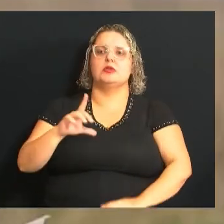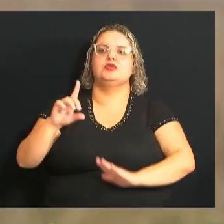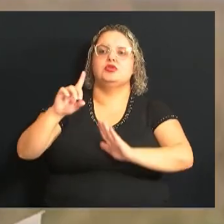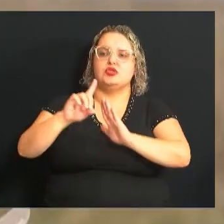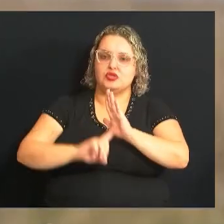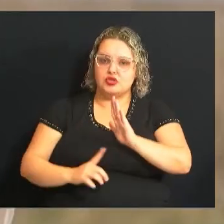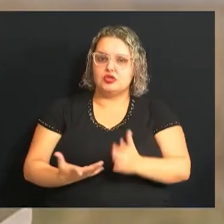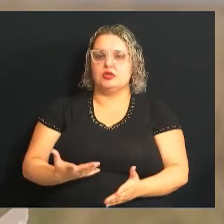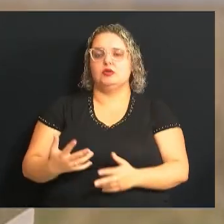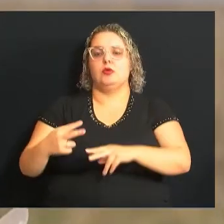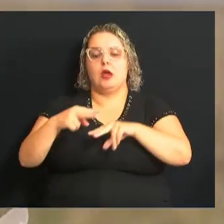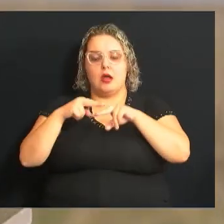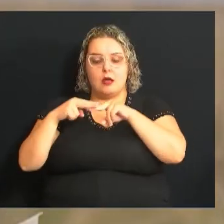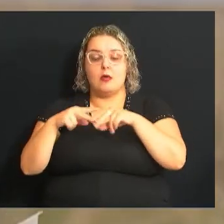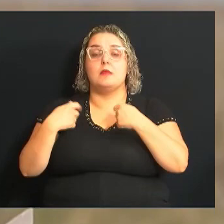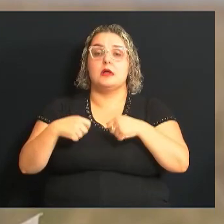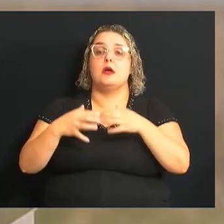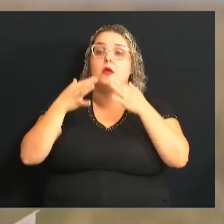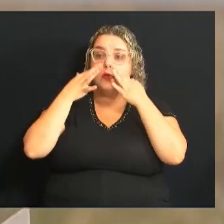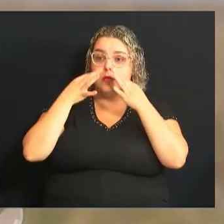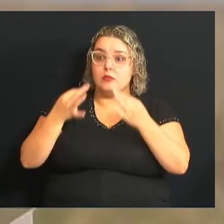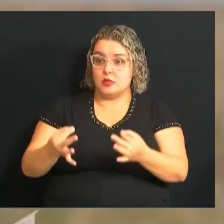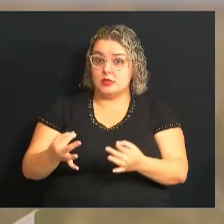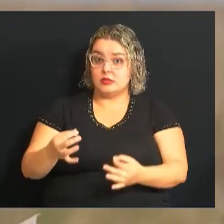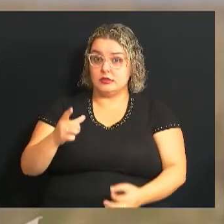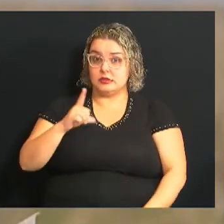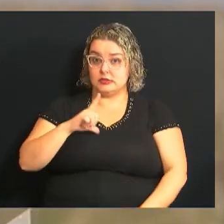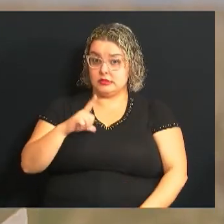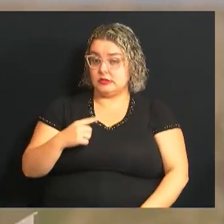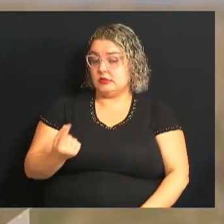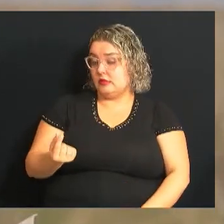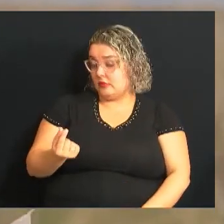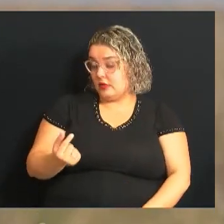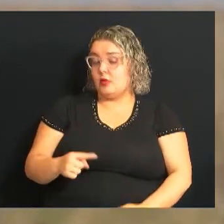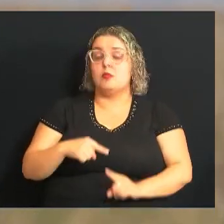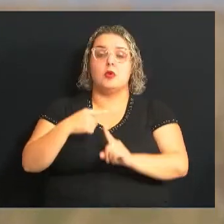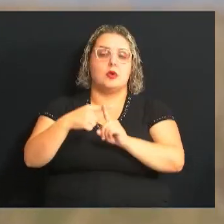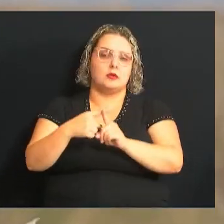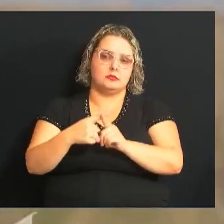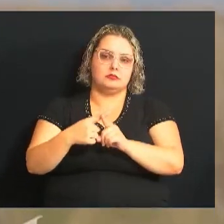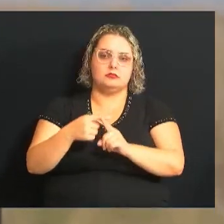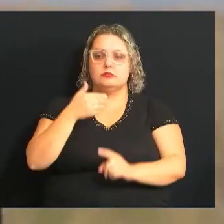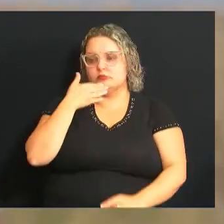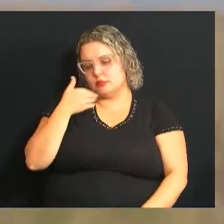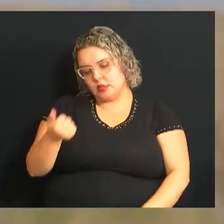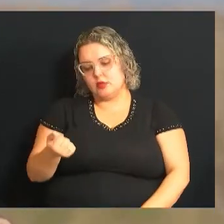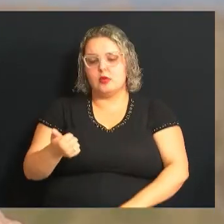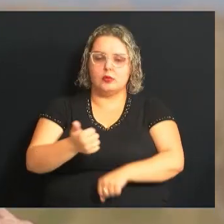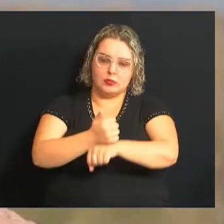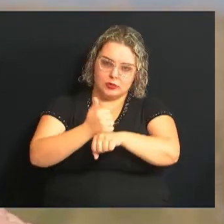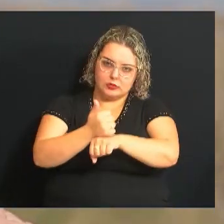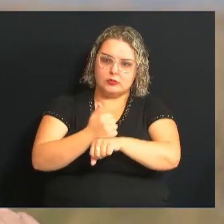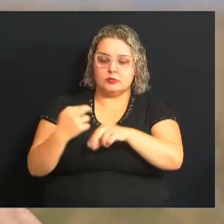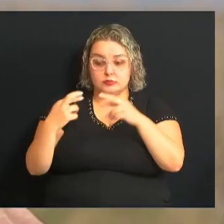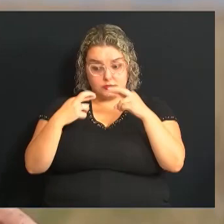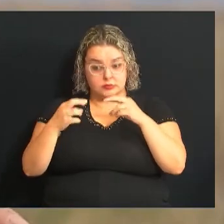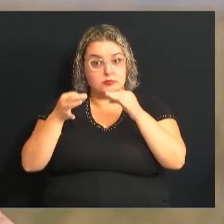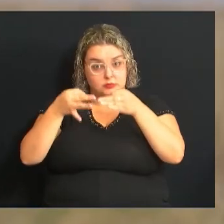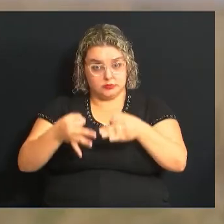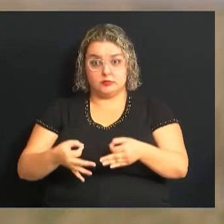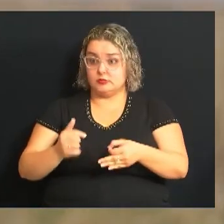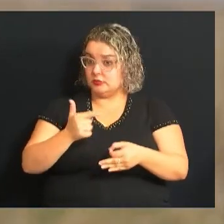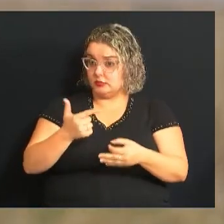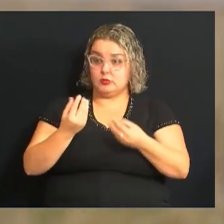porém tem que observar se vai dar valor positivo. Então, nada melhor do que um profissional para fazer essa análise correta para não ter prejuízo